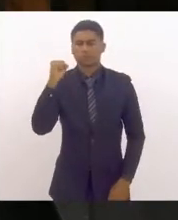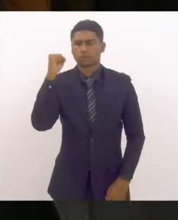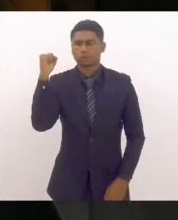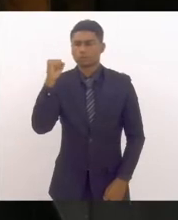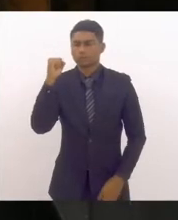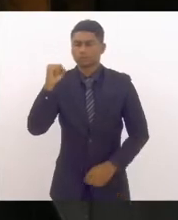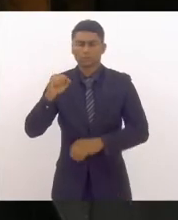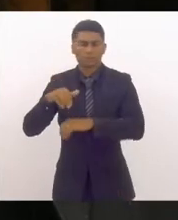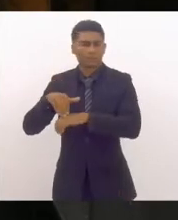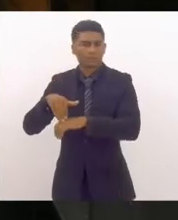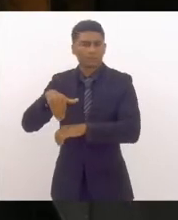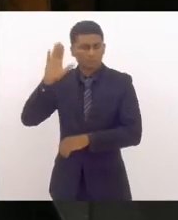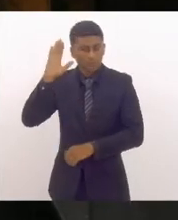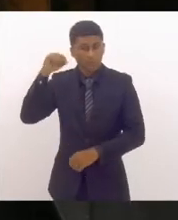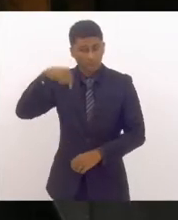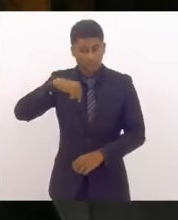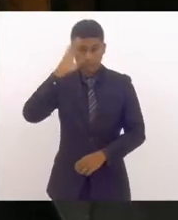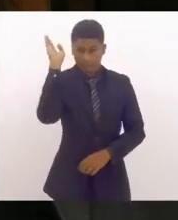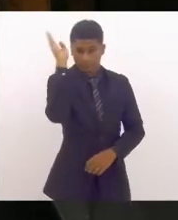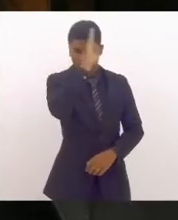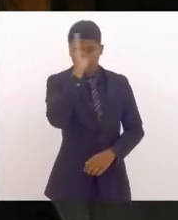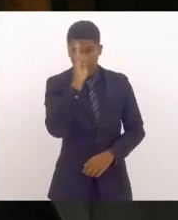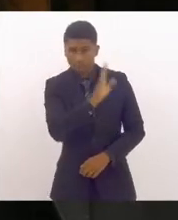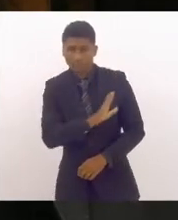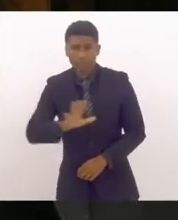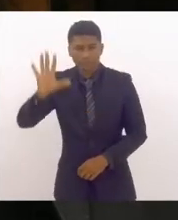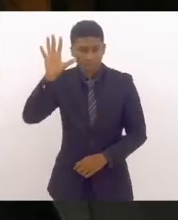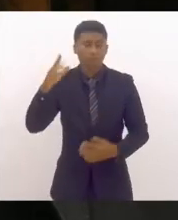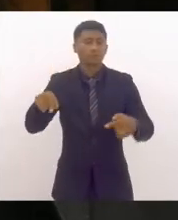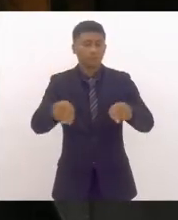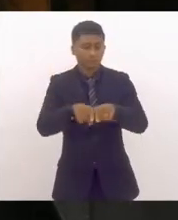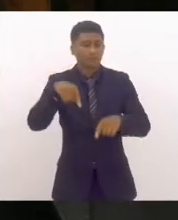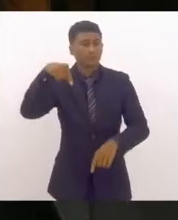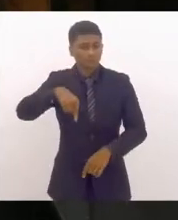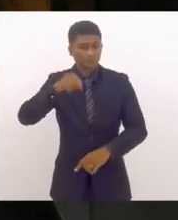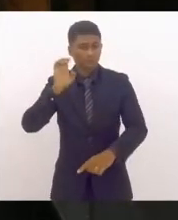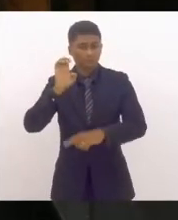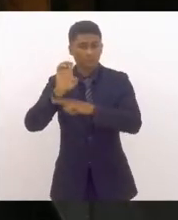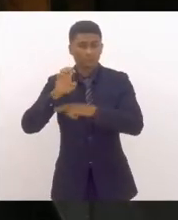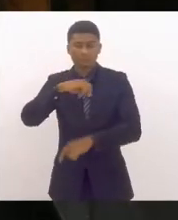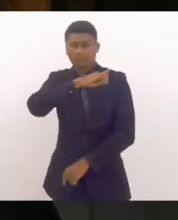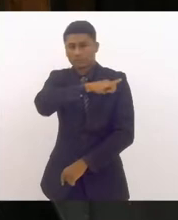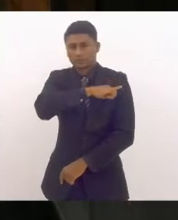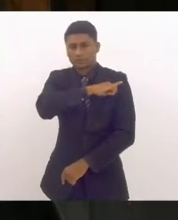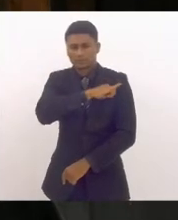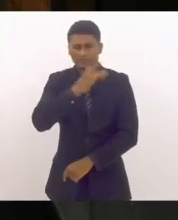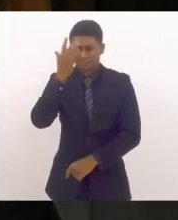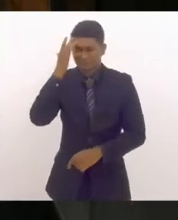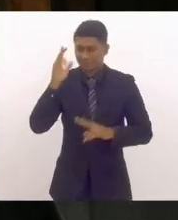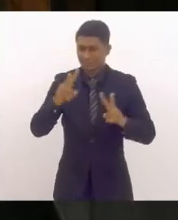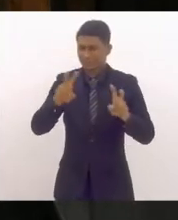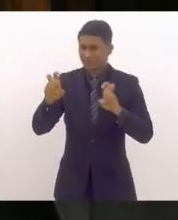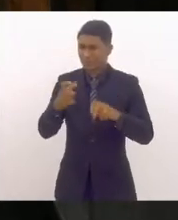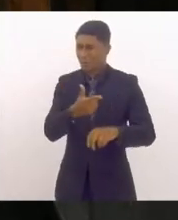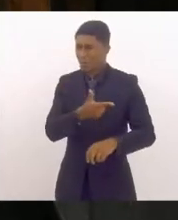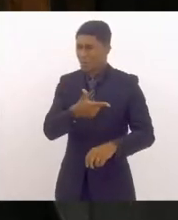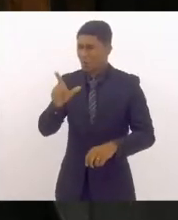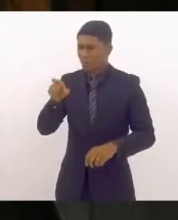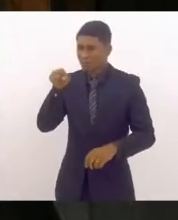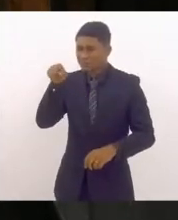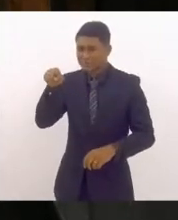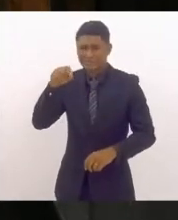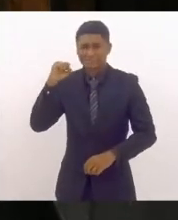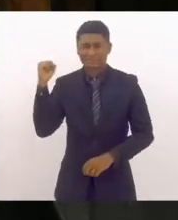da Vida nacional da vida brasileira do Rio de Janeiro não há nenhum outro para eu ver que o supere em